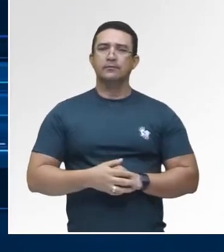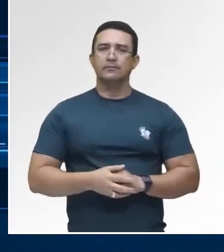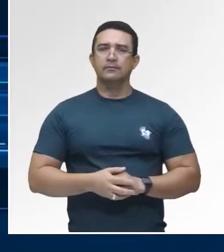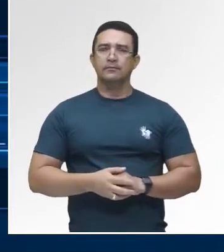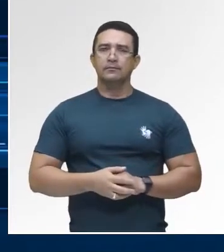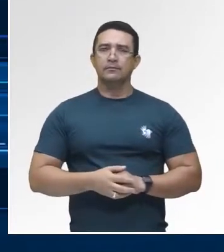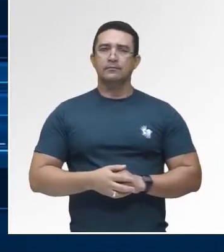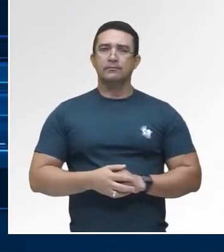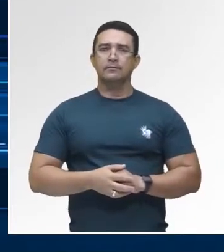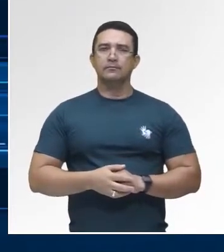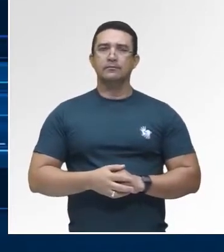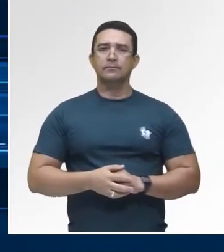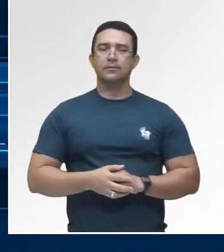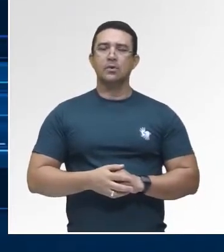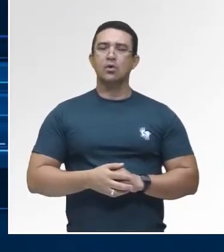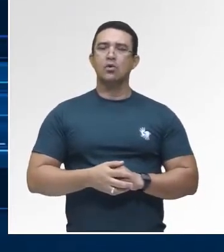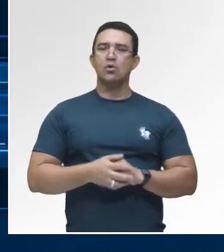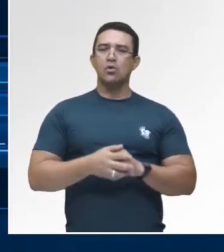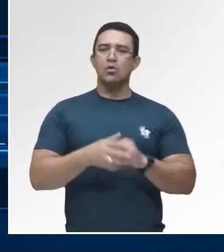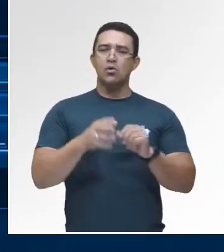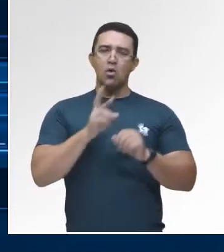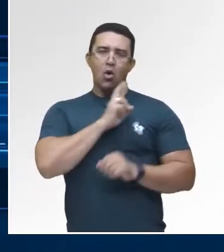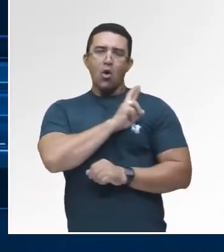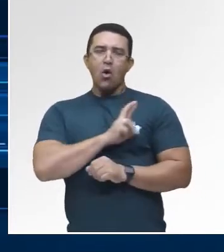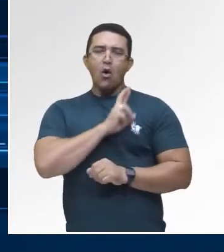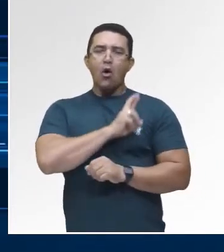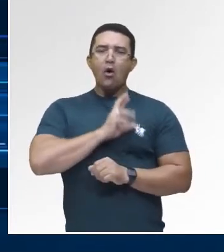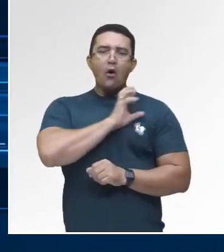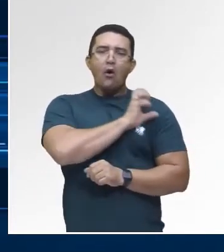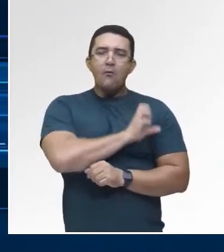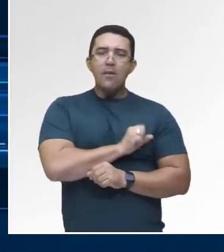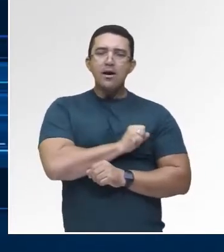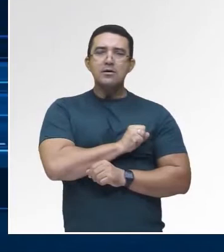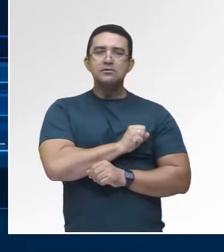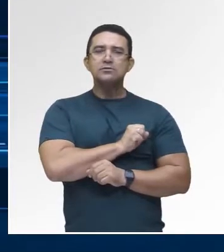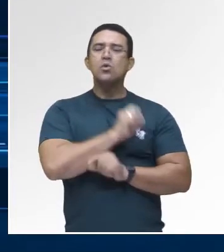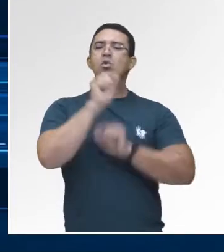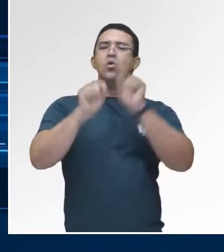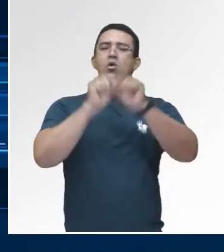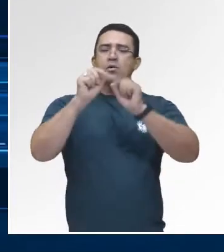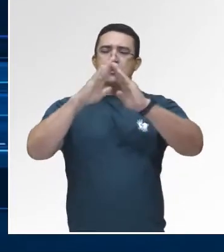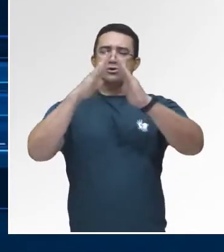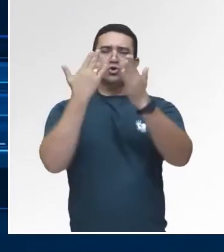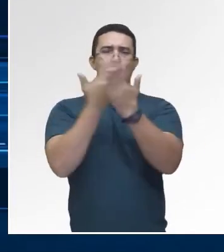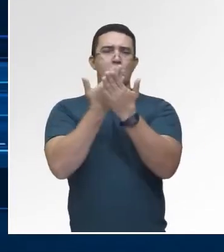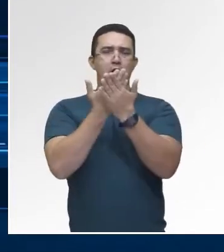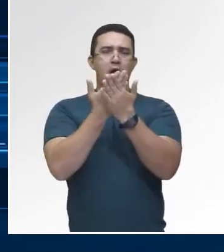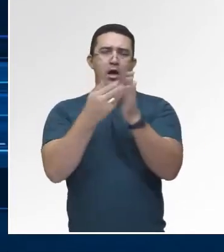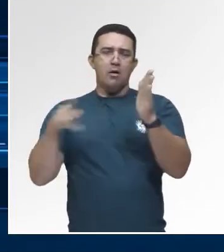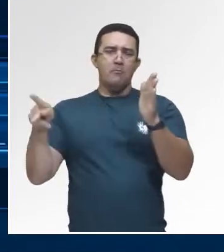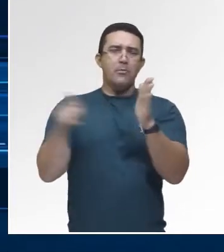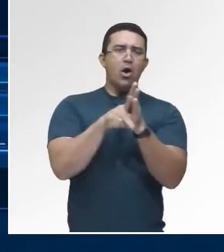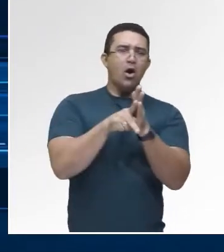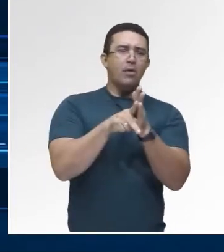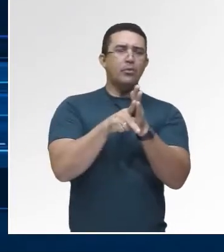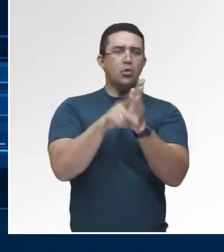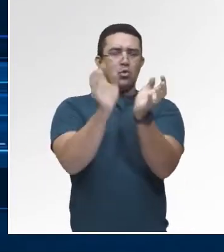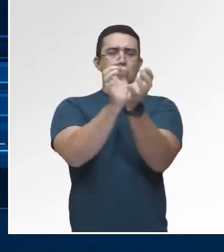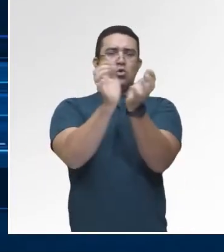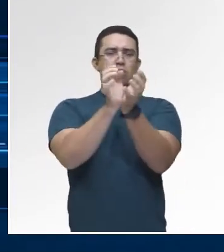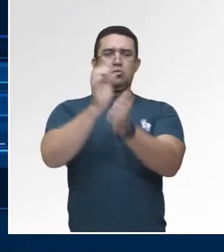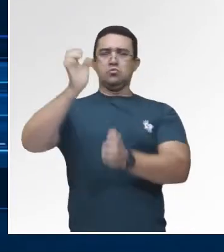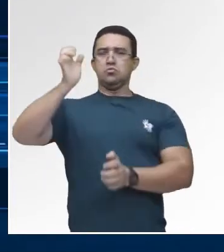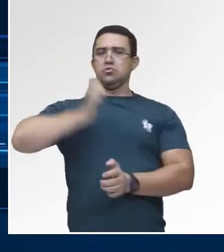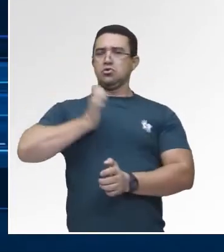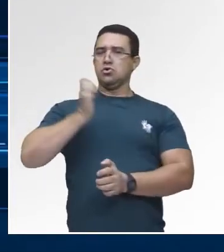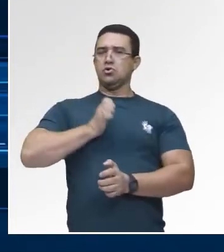só. Outro tópico, romantismo como uma escola da burguesia, pela burguesia e para a